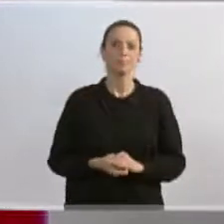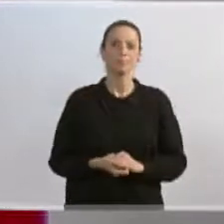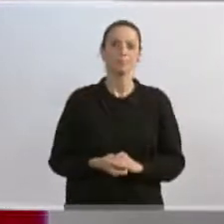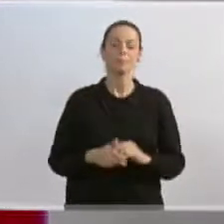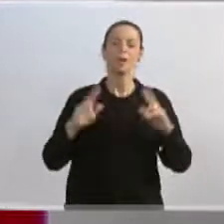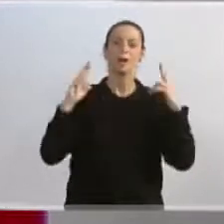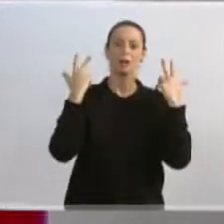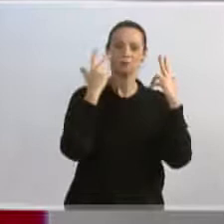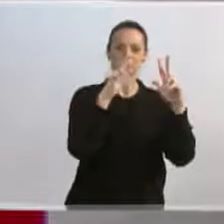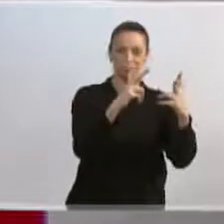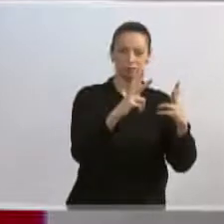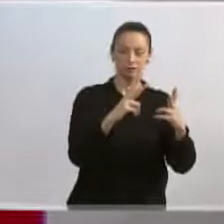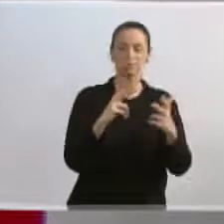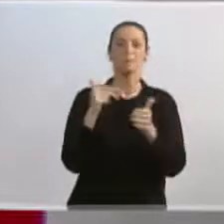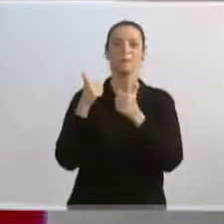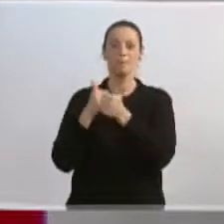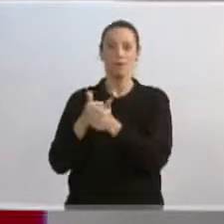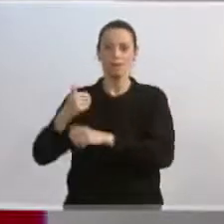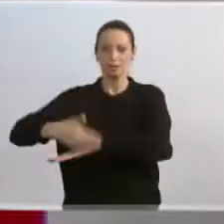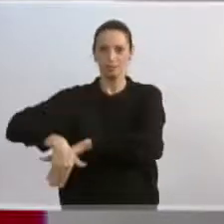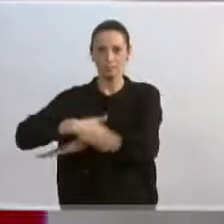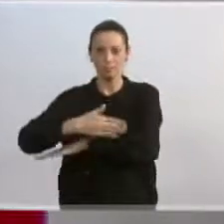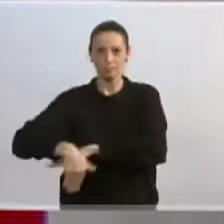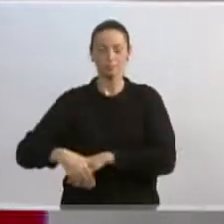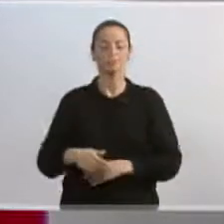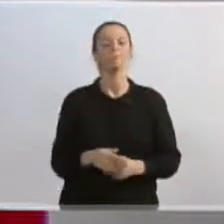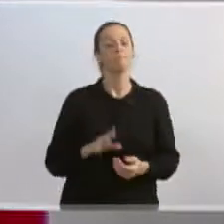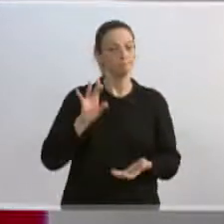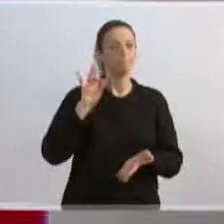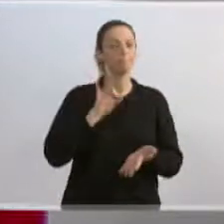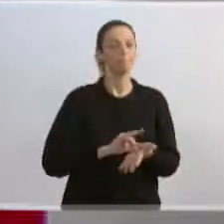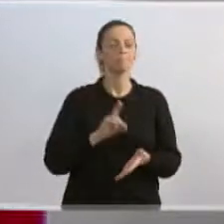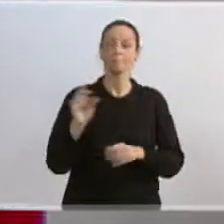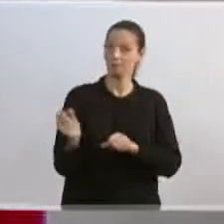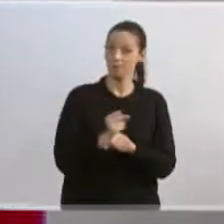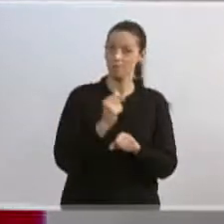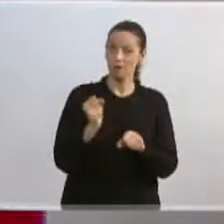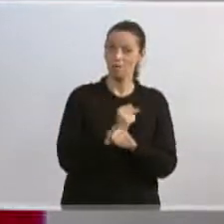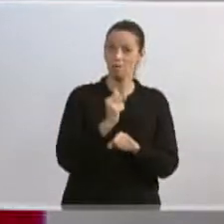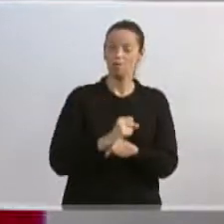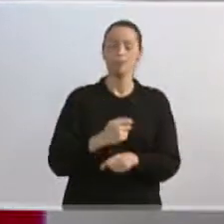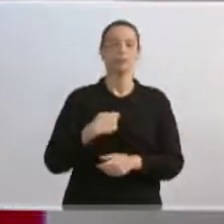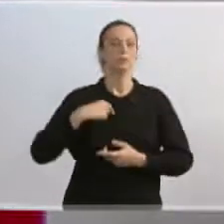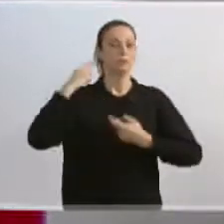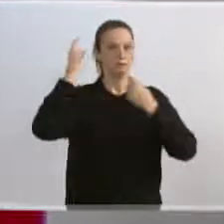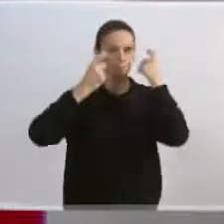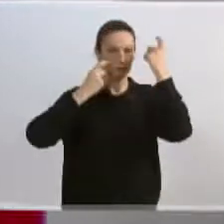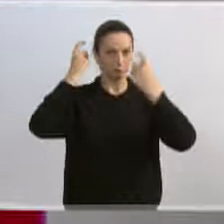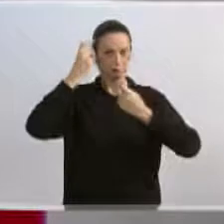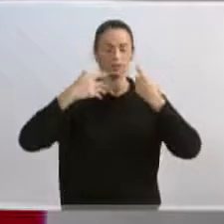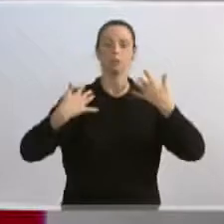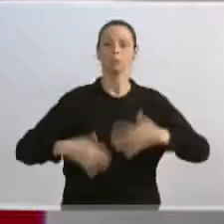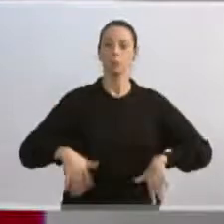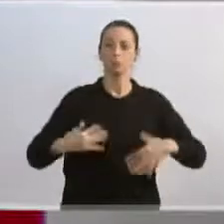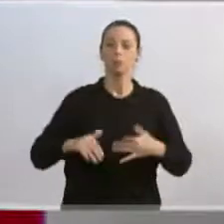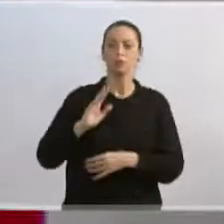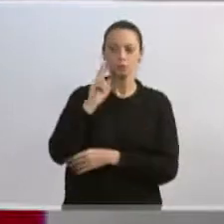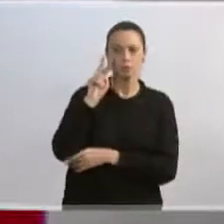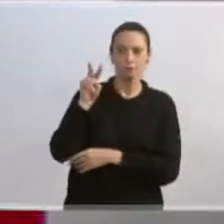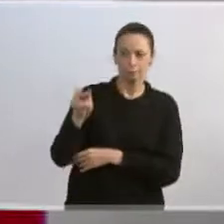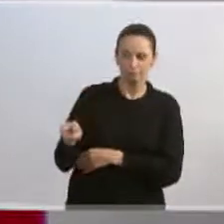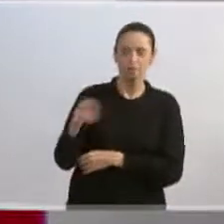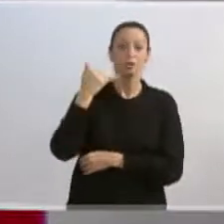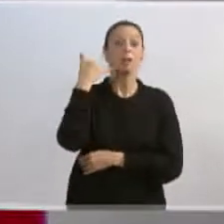rio branco ea rua 15 também é uma obra pela qual eu me preocupei eu passei por ali liguei pro